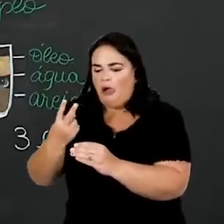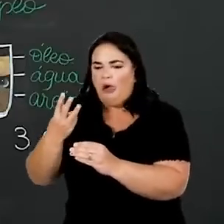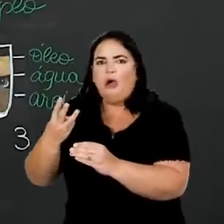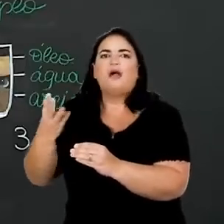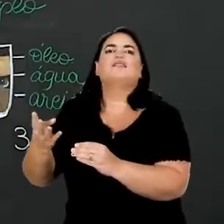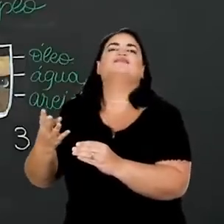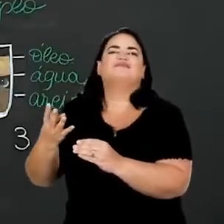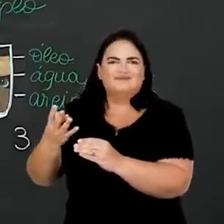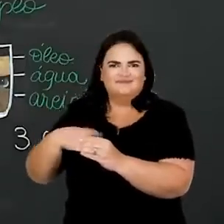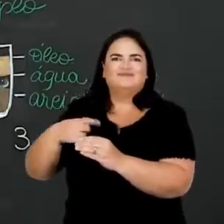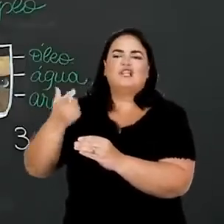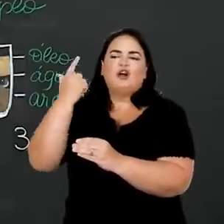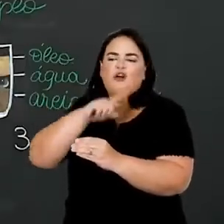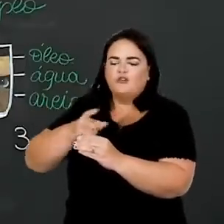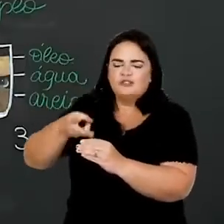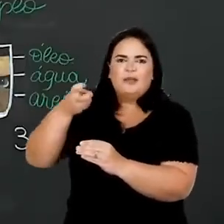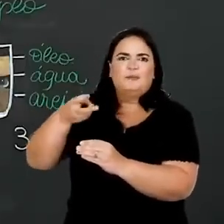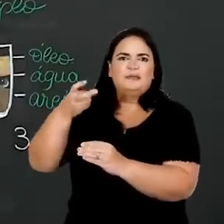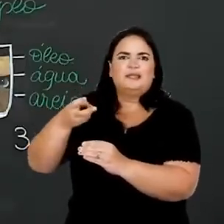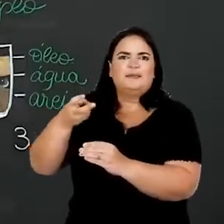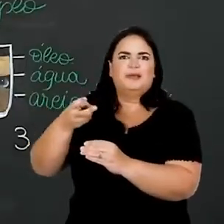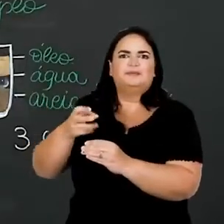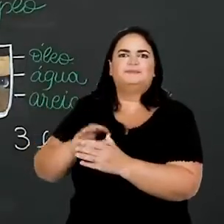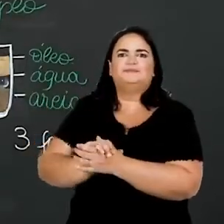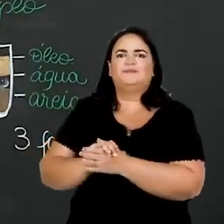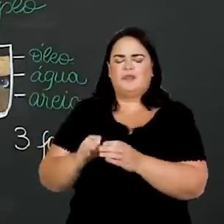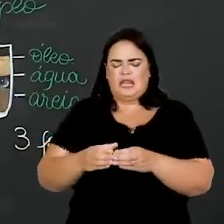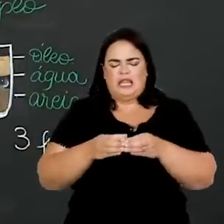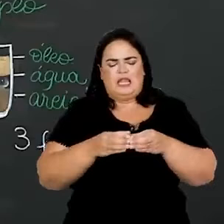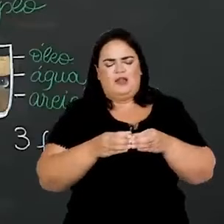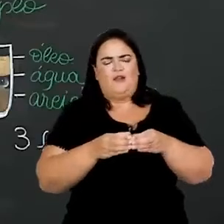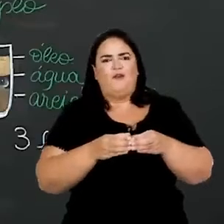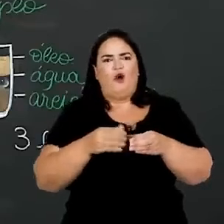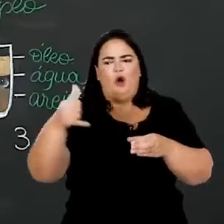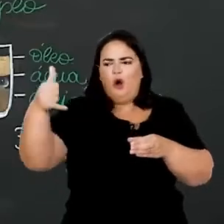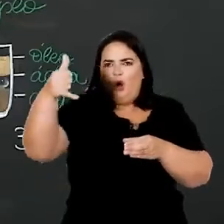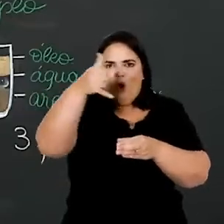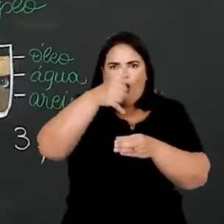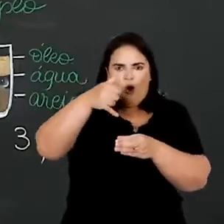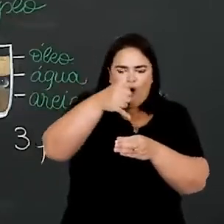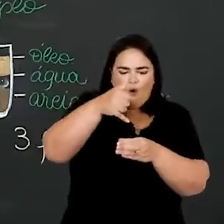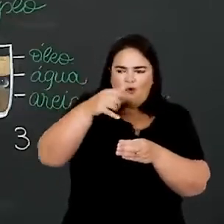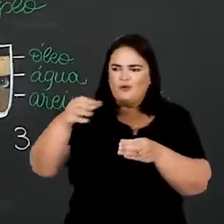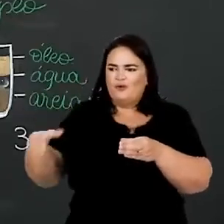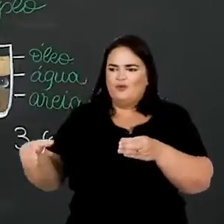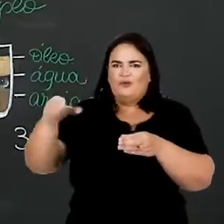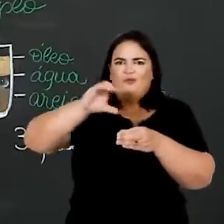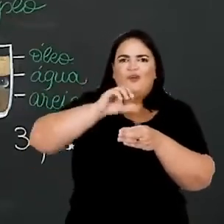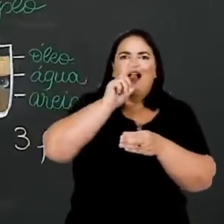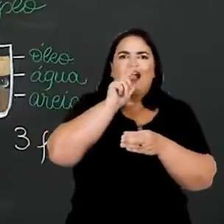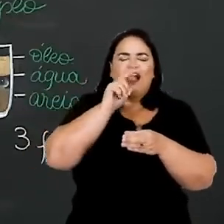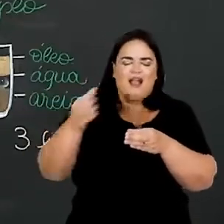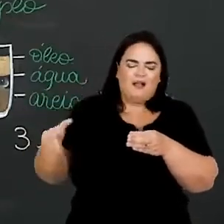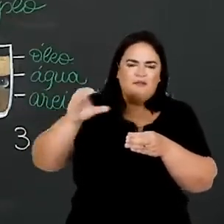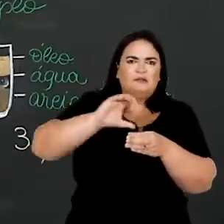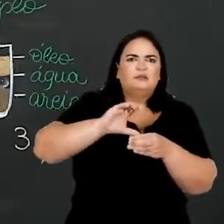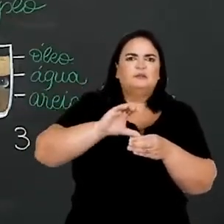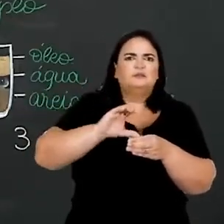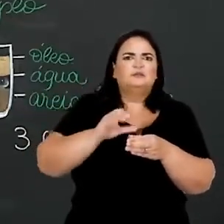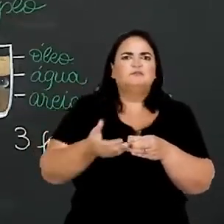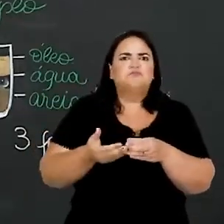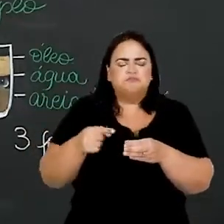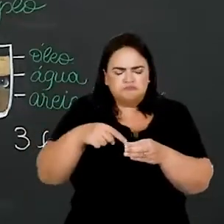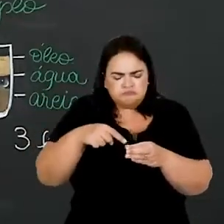microscópio. Olha isso aqui. Um copinho do meu óleo com água. Eu junto e elas